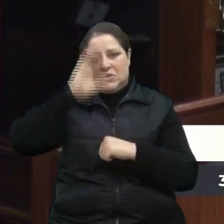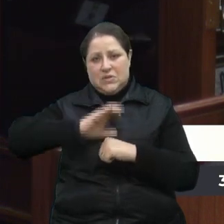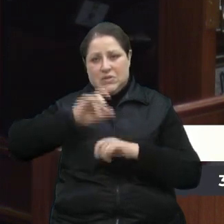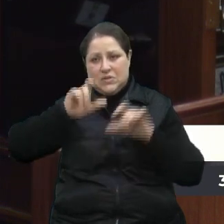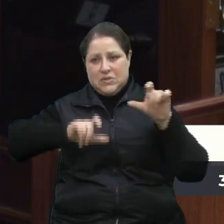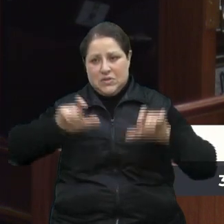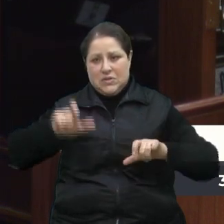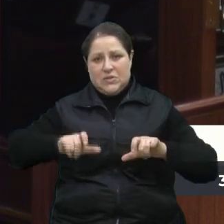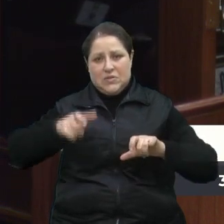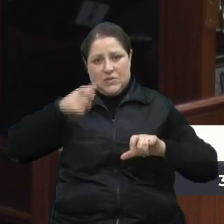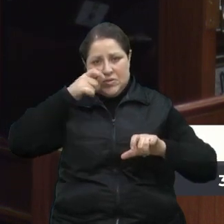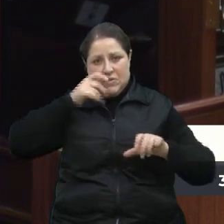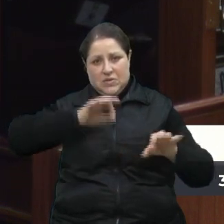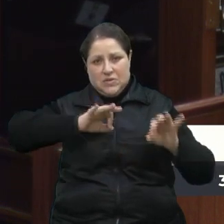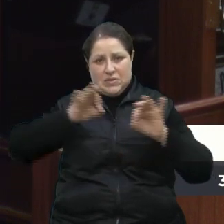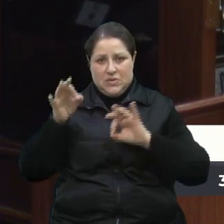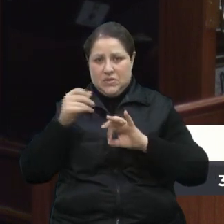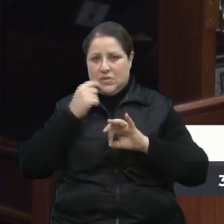caxienses